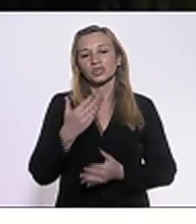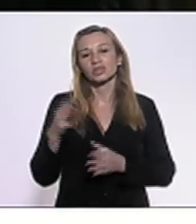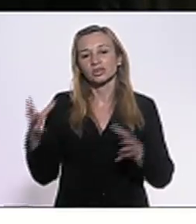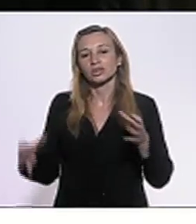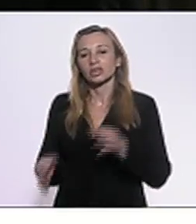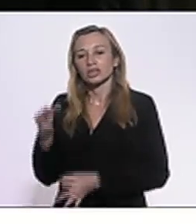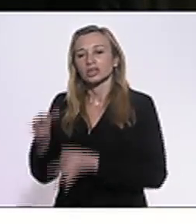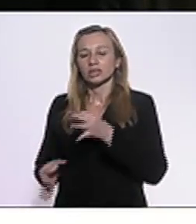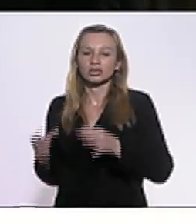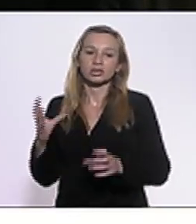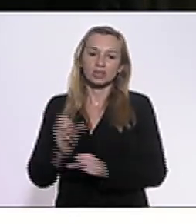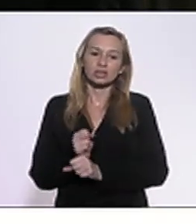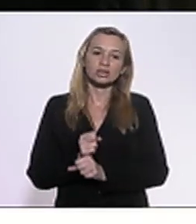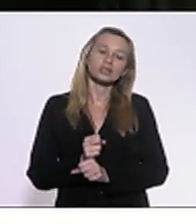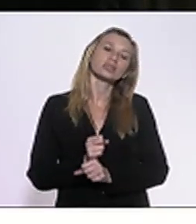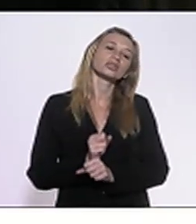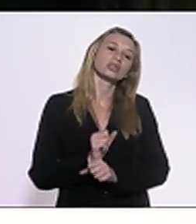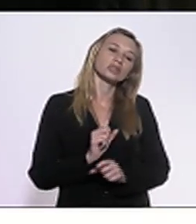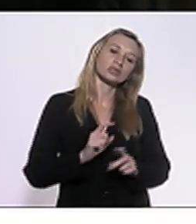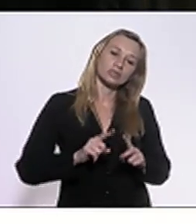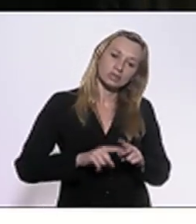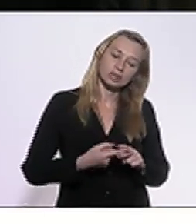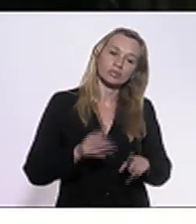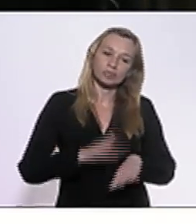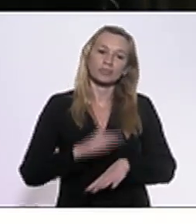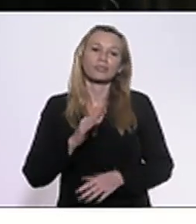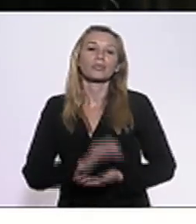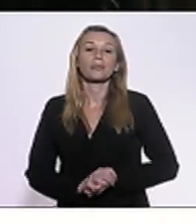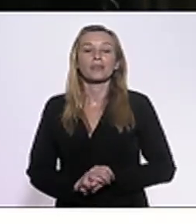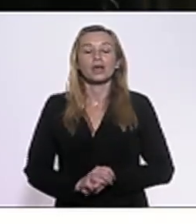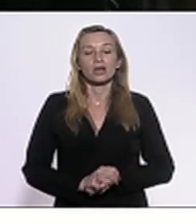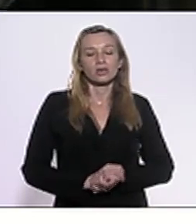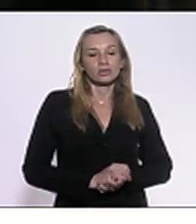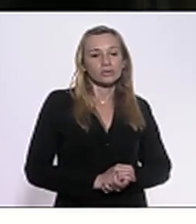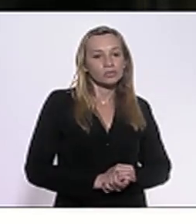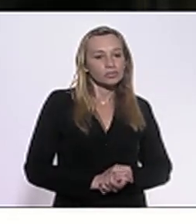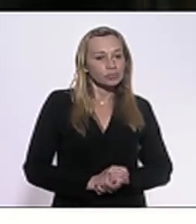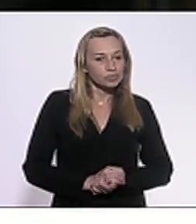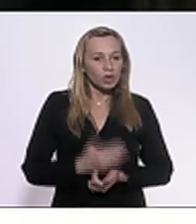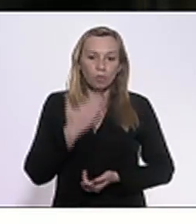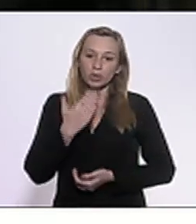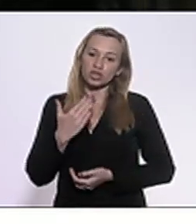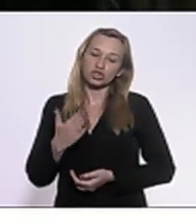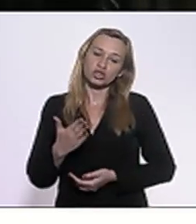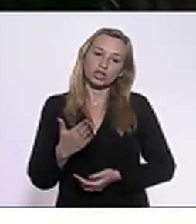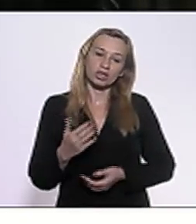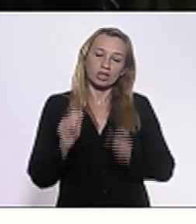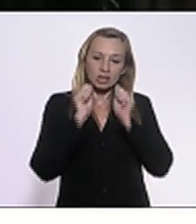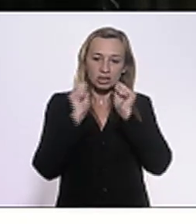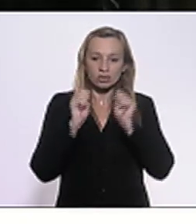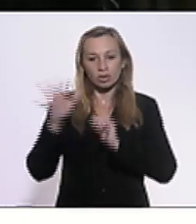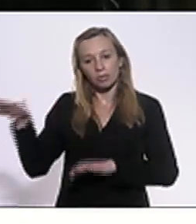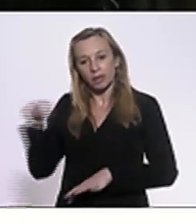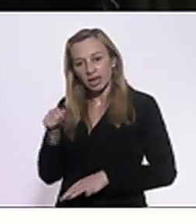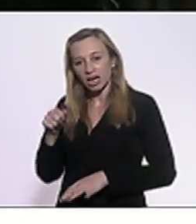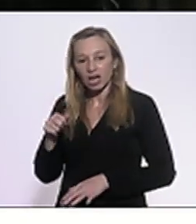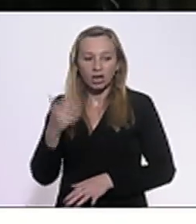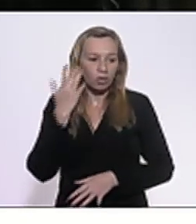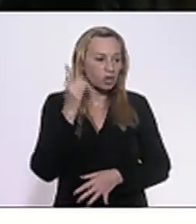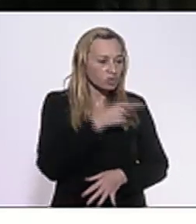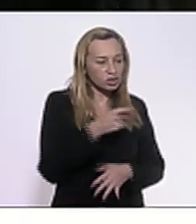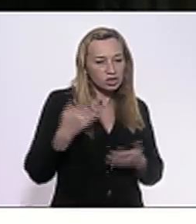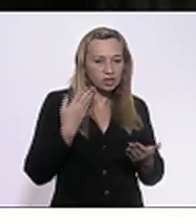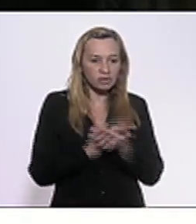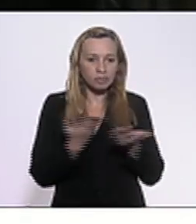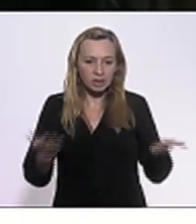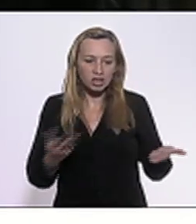que atualizasse mais ainda. Eu vou nela buscar, que os senhores podem ter perdido lá na fazenda,